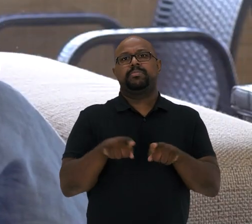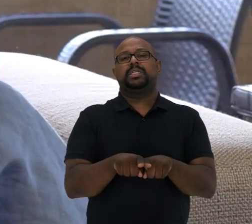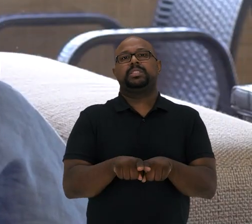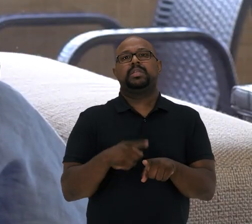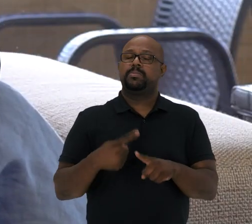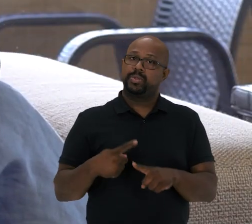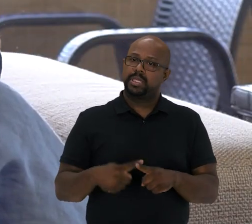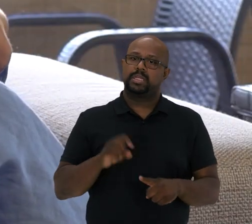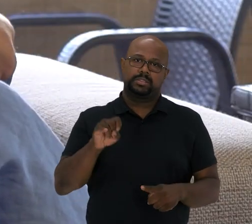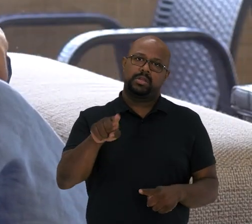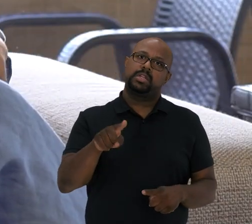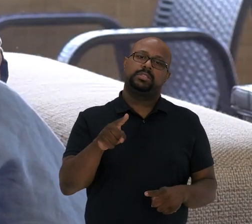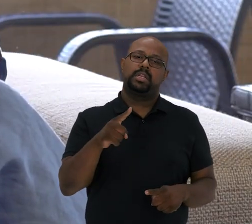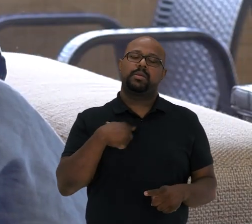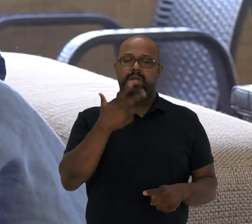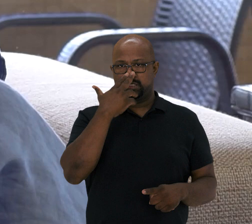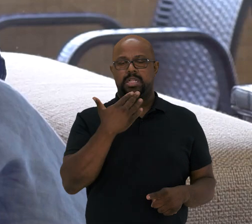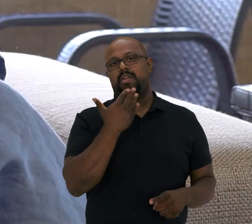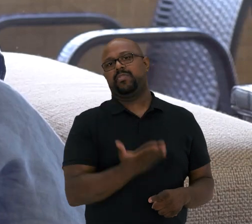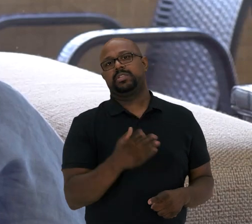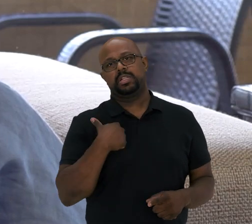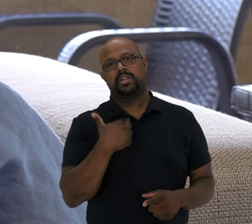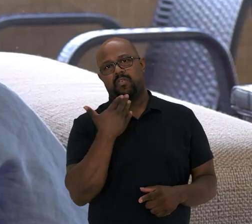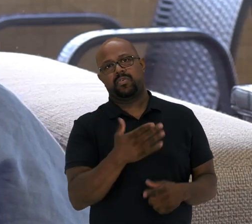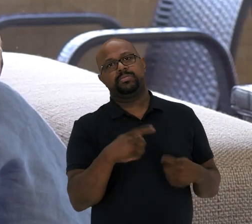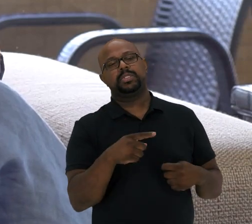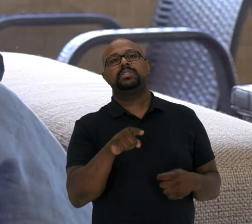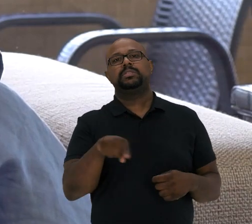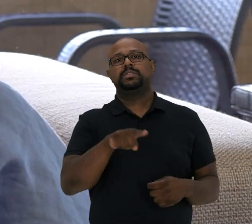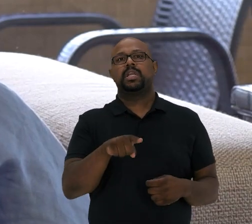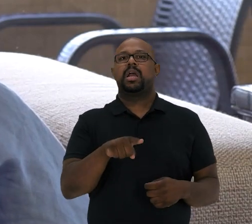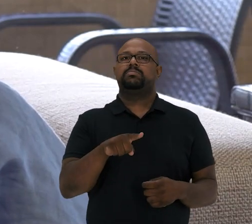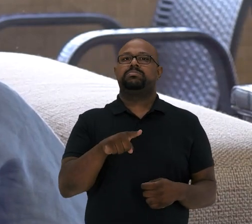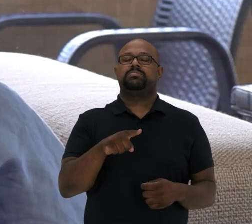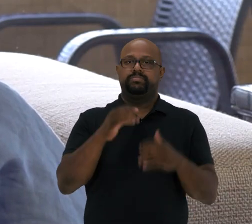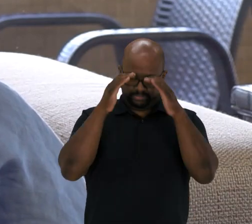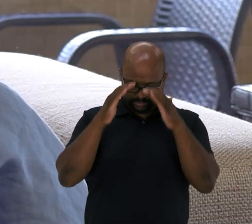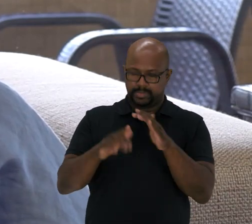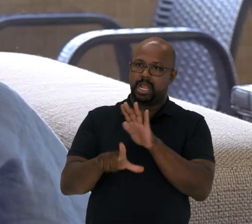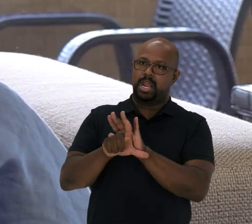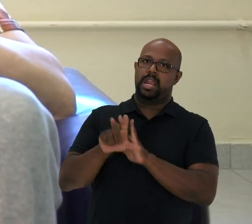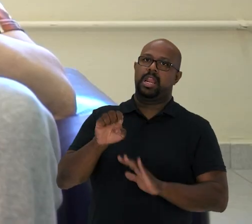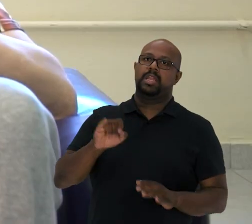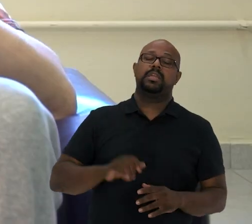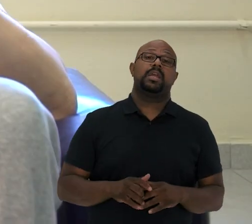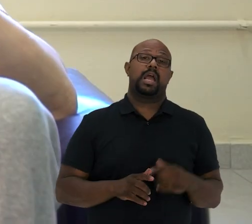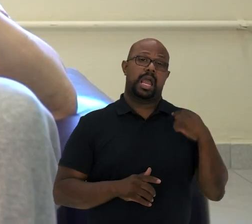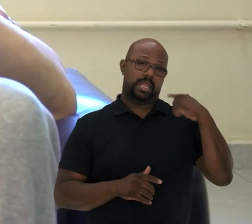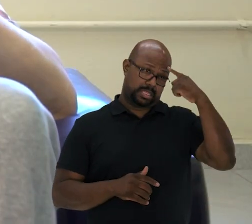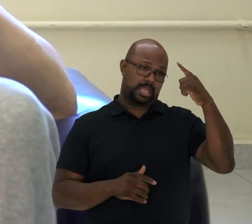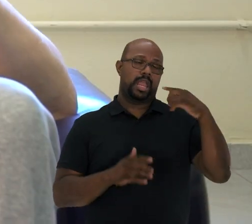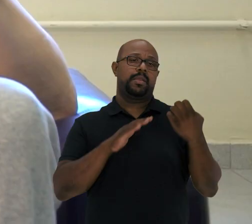a parceria, porque senão ele seria conivente, né? E ele sendo conivente, ele teria que ser submetido aos rigores da lei, né? A ideia